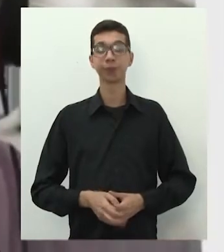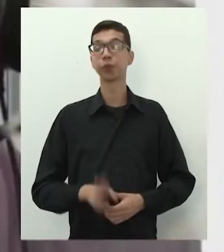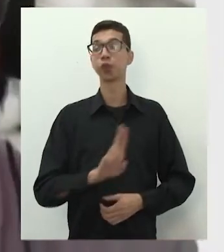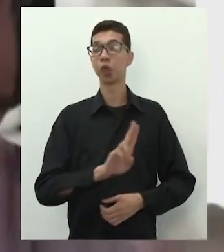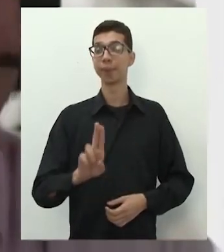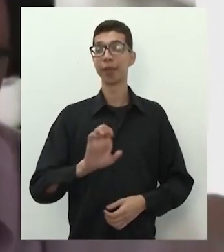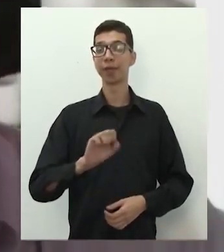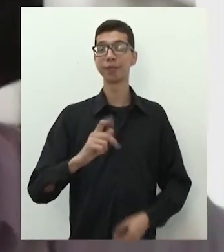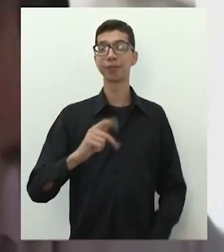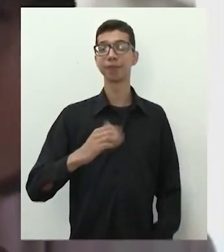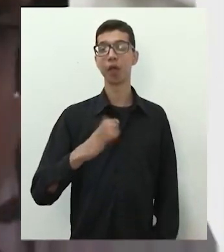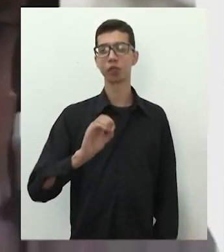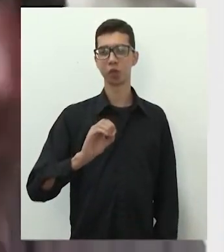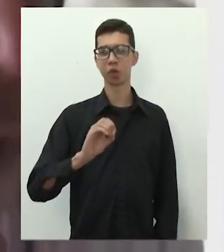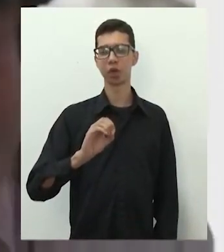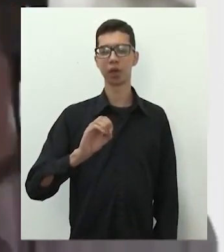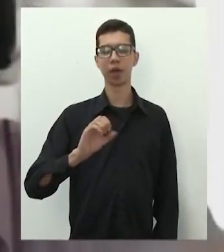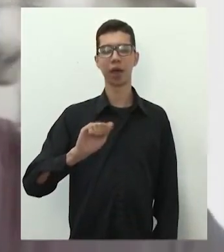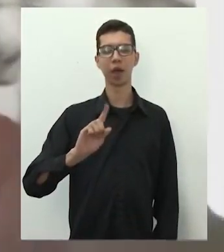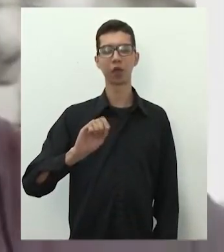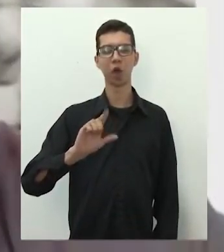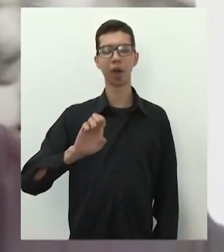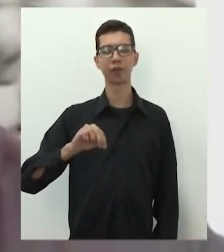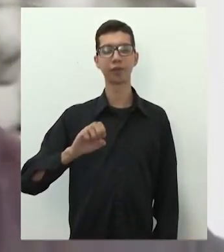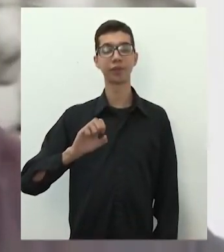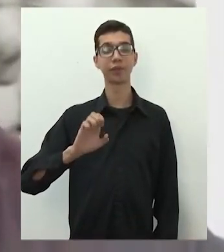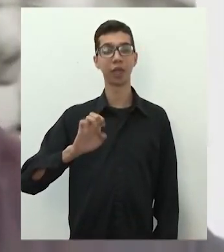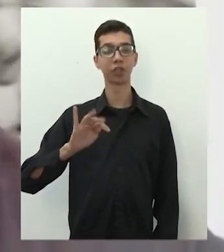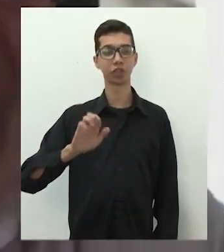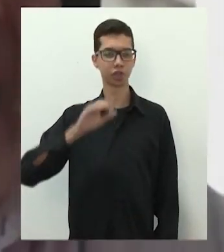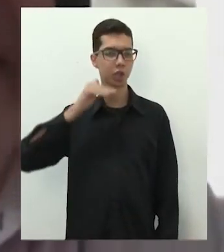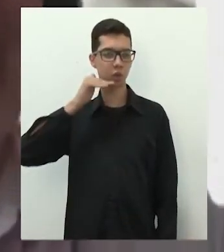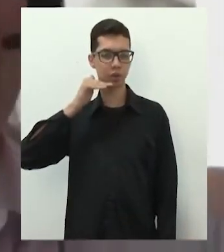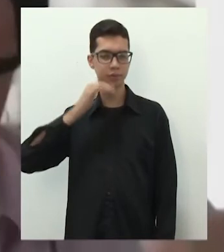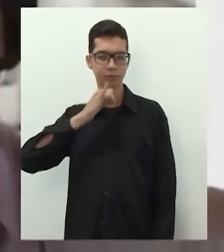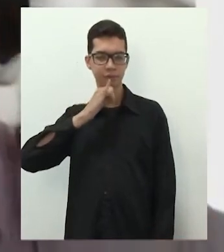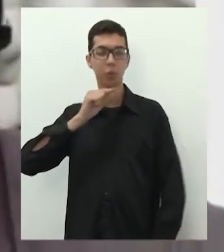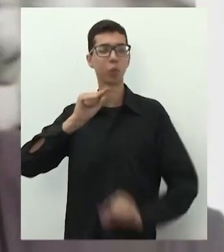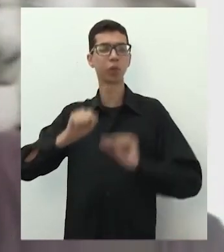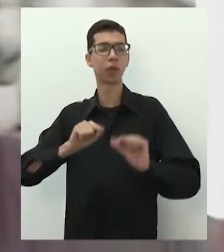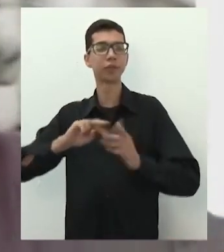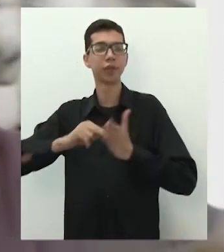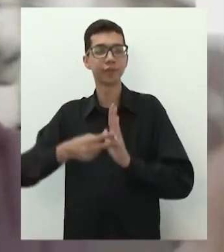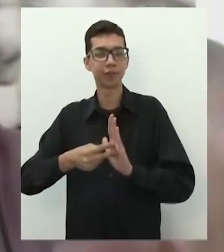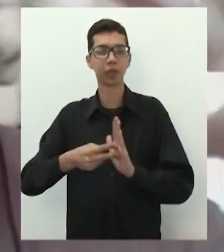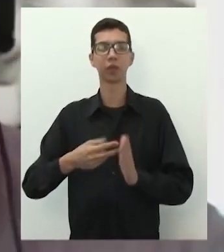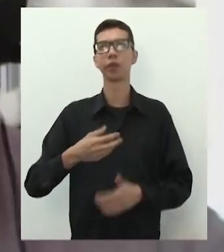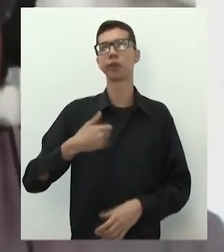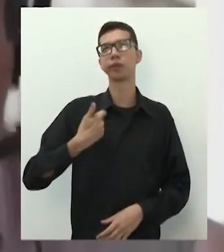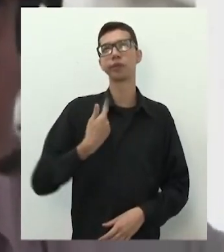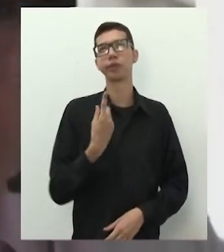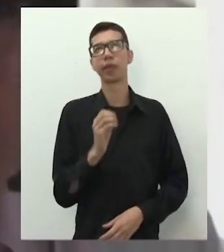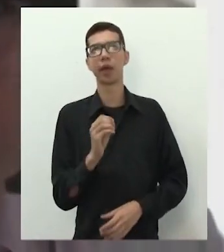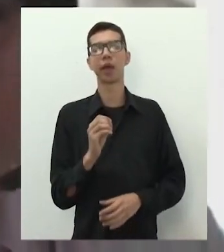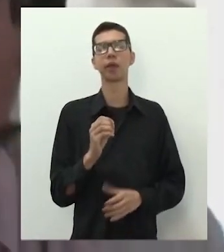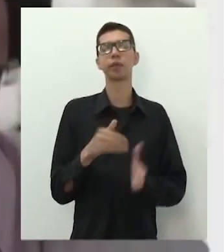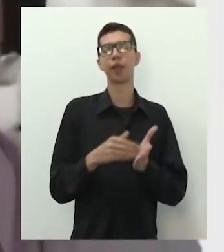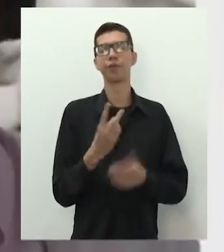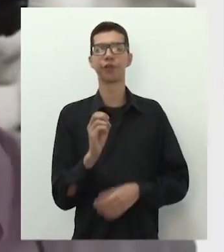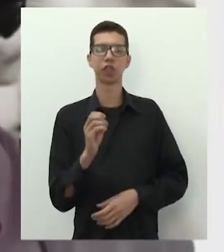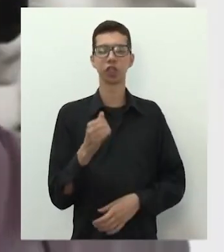para o mundo real, né? E mantém isso lá. Então, eu queria também que o senhor comentasse. Tânia, deixa eu fazer... Claro.